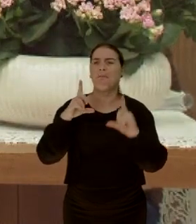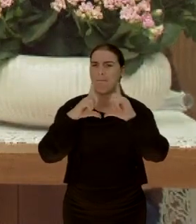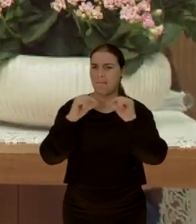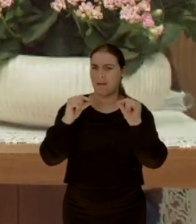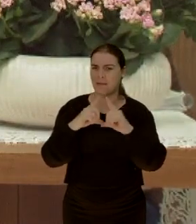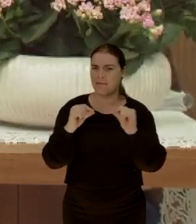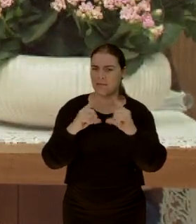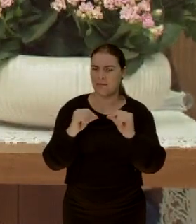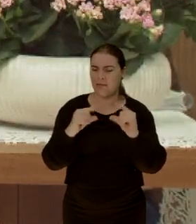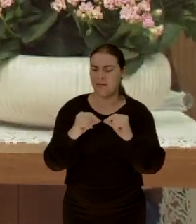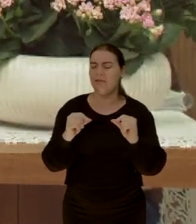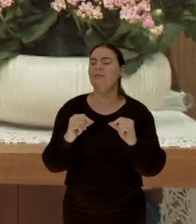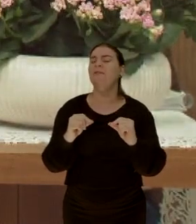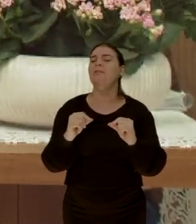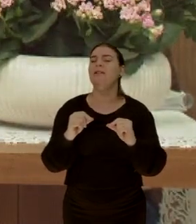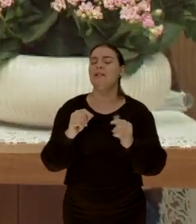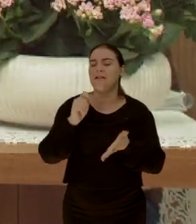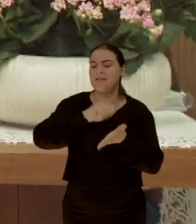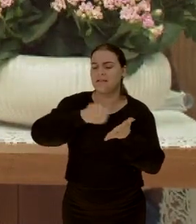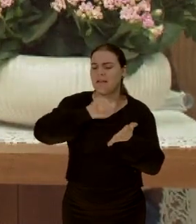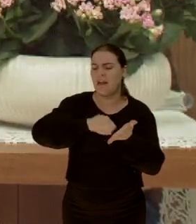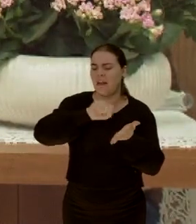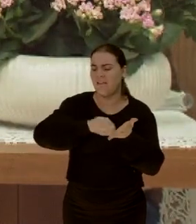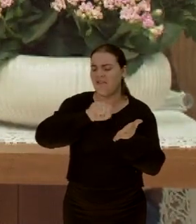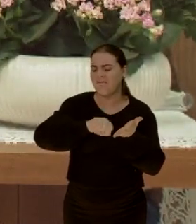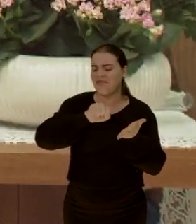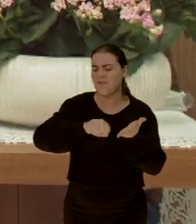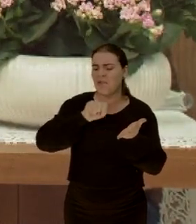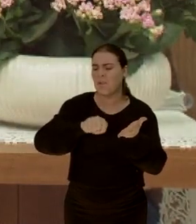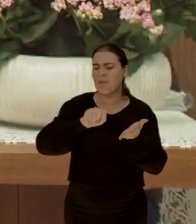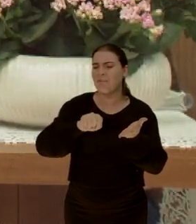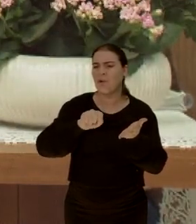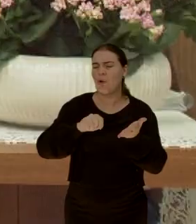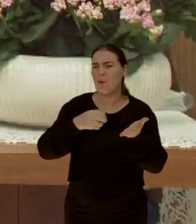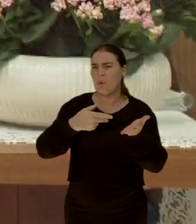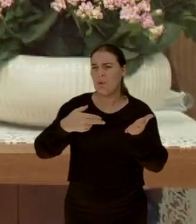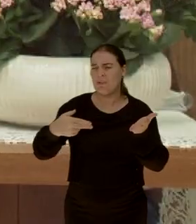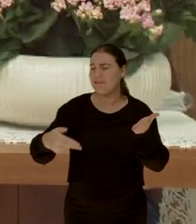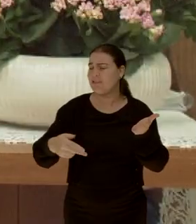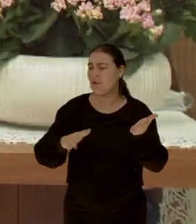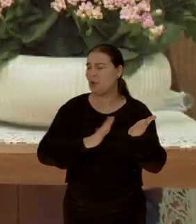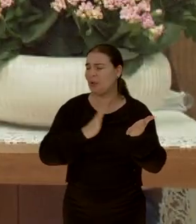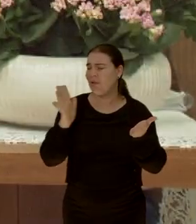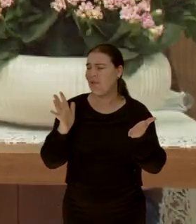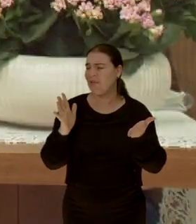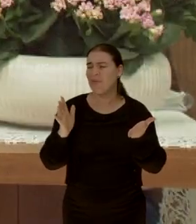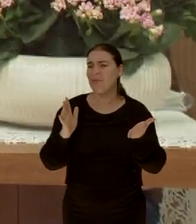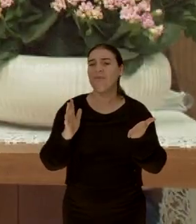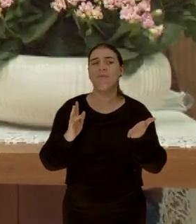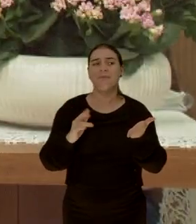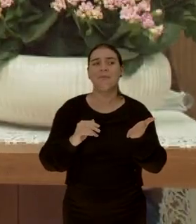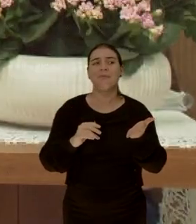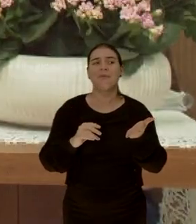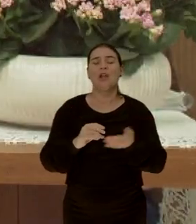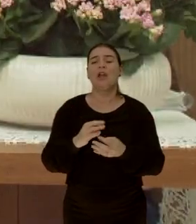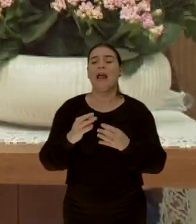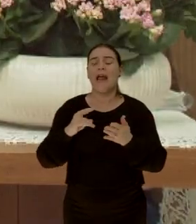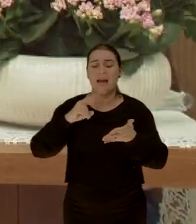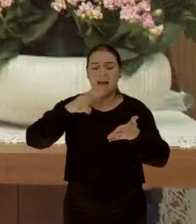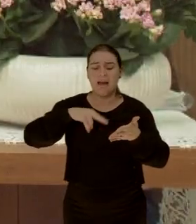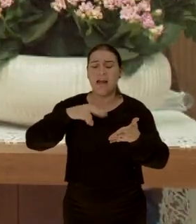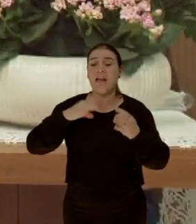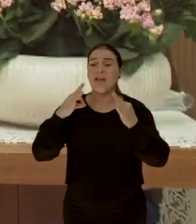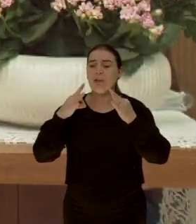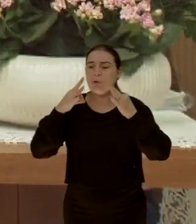nem nos interessa, escreve coisas absurdas. Ele lê tudo que nós falamos, tudo,